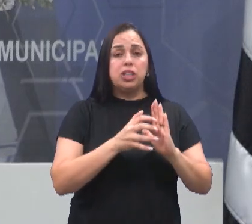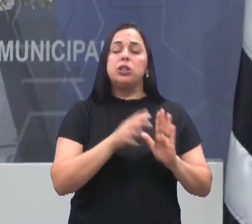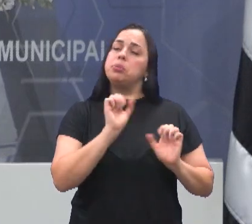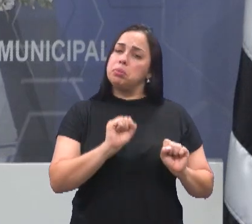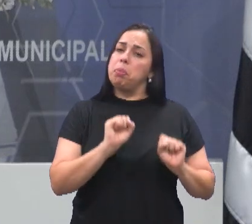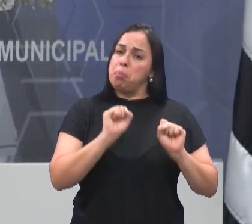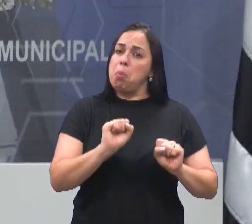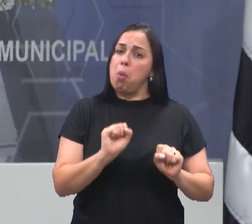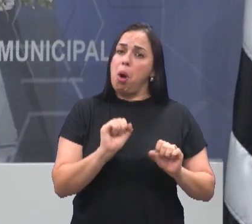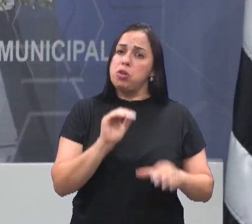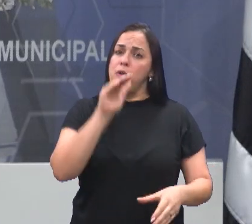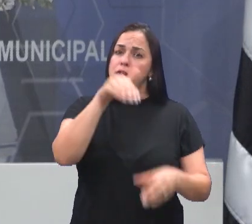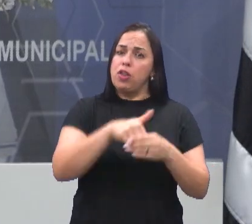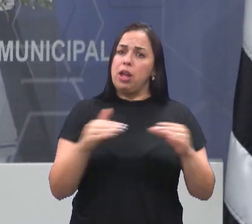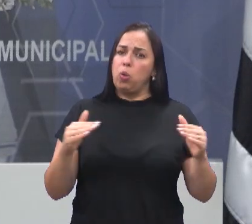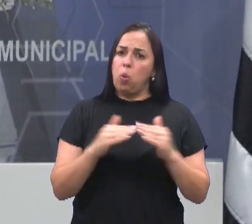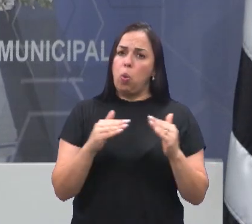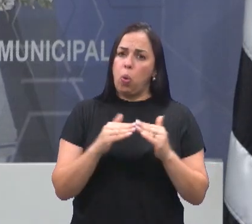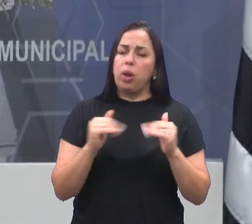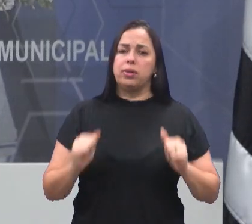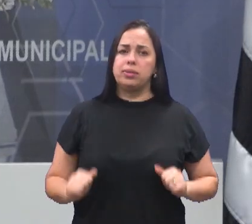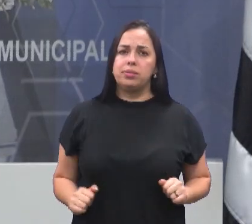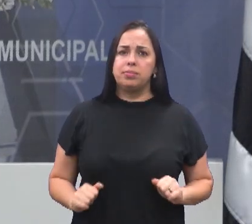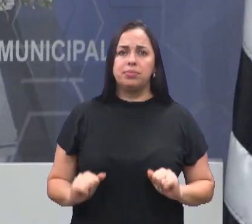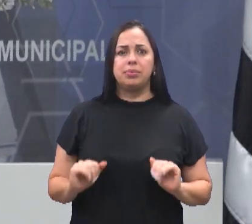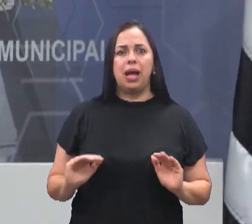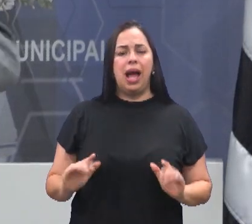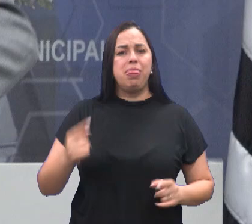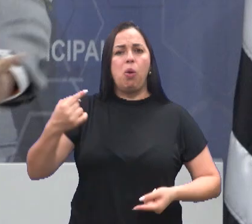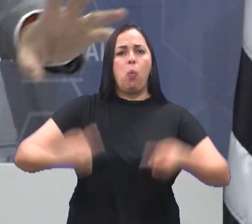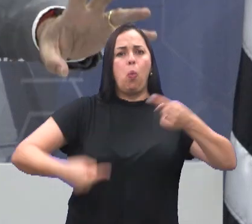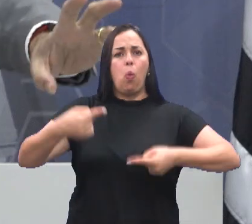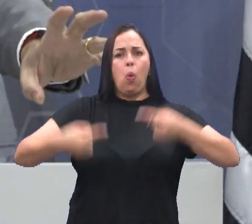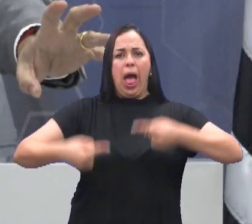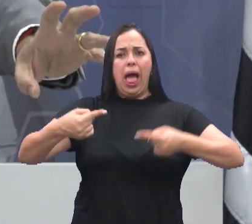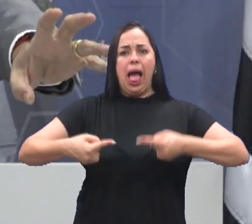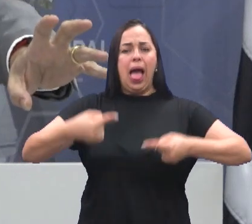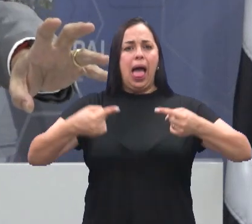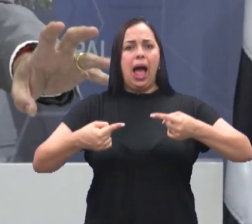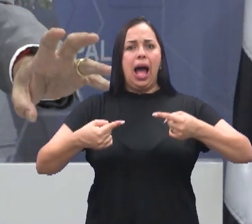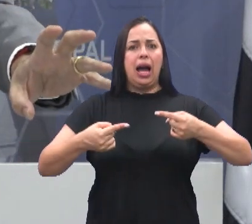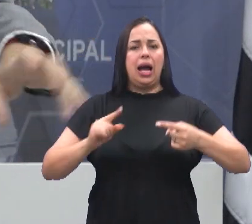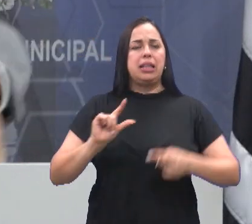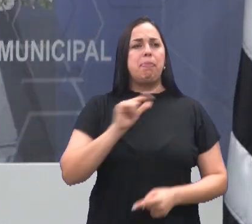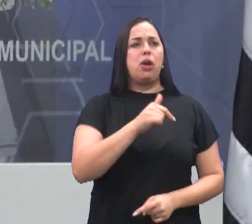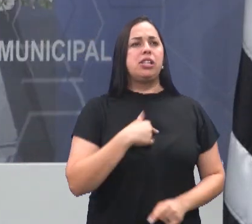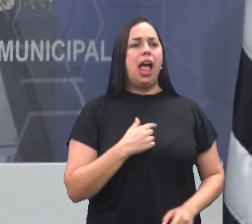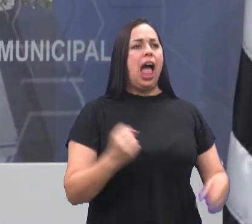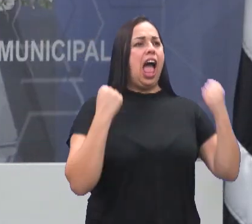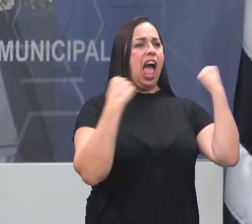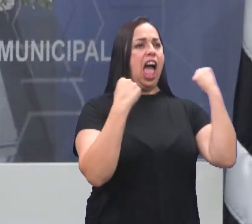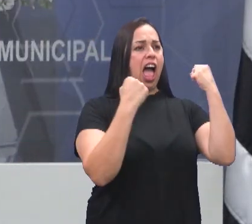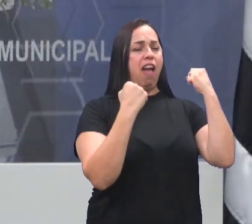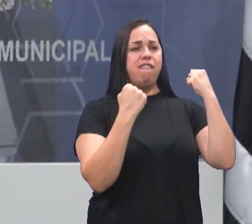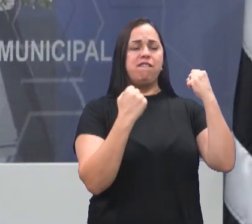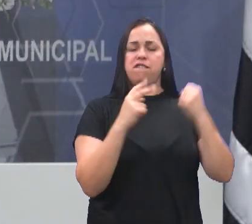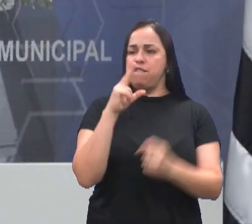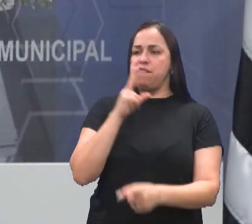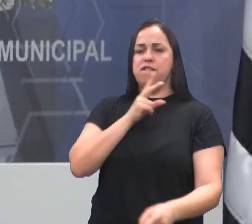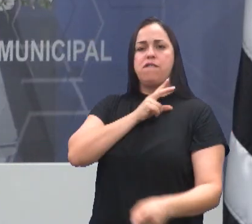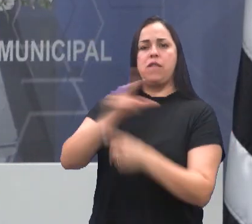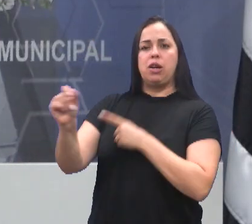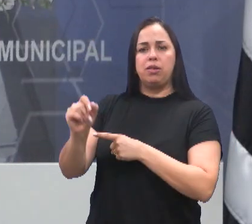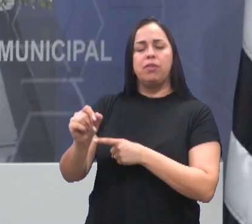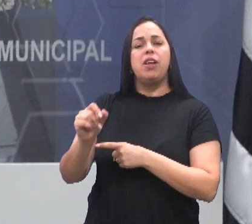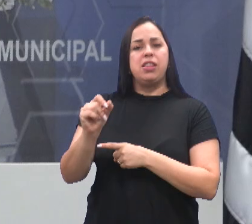também acompanhar essa votação. Aqui não fica uma guerra, e a gente vai sair comemorando que a gente quebrou um veto do prefeito, derrubou um veto do